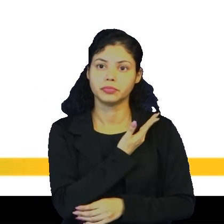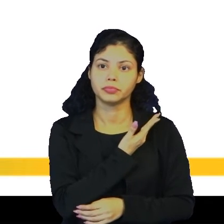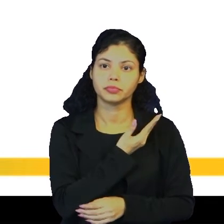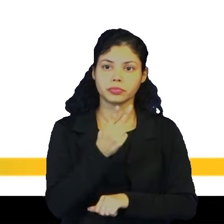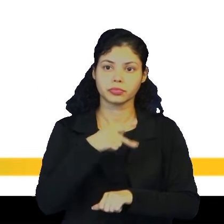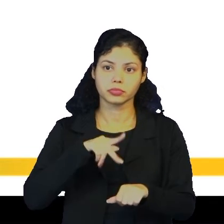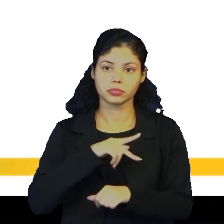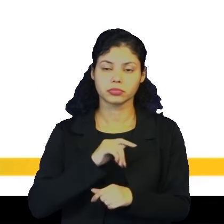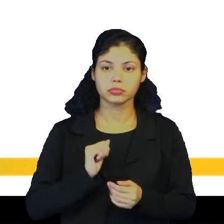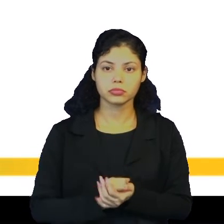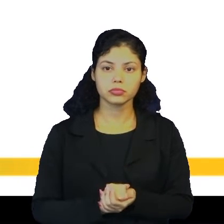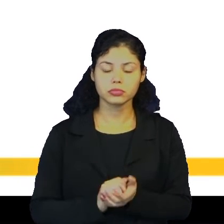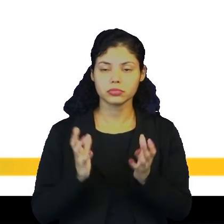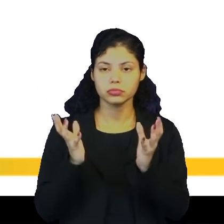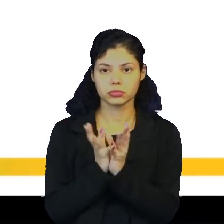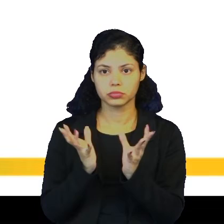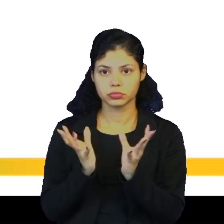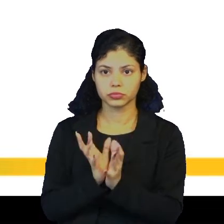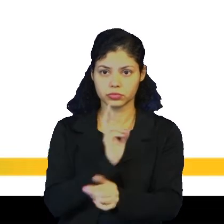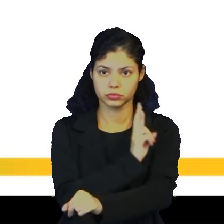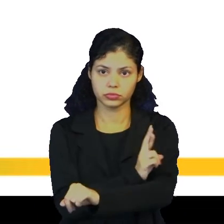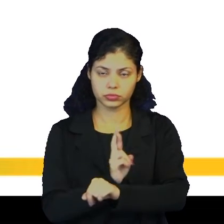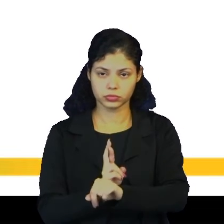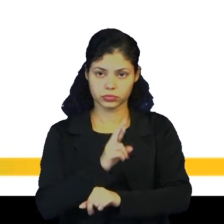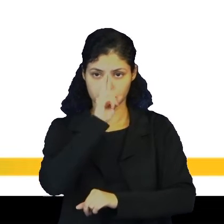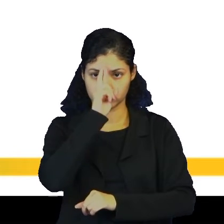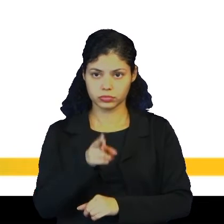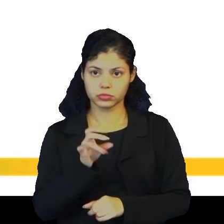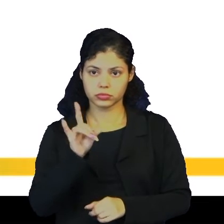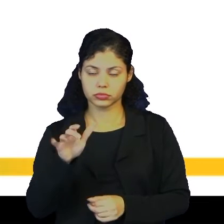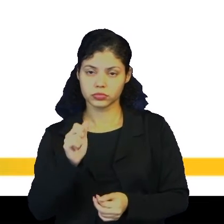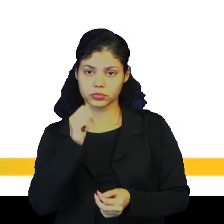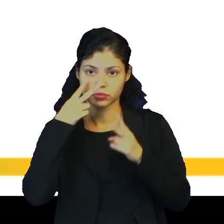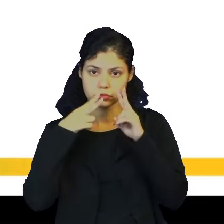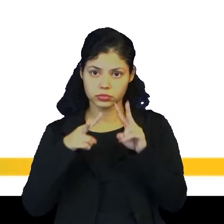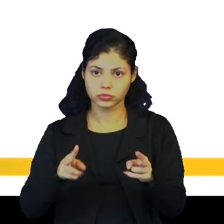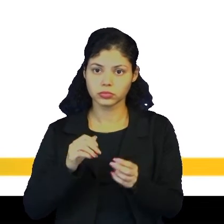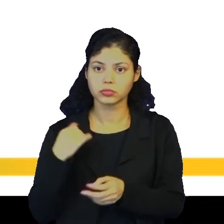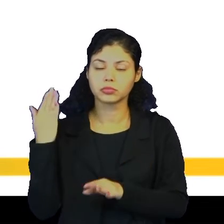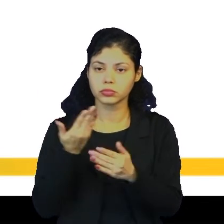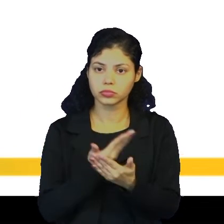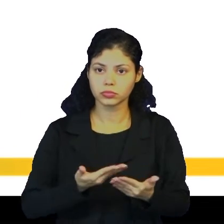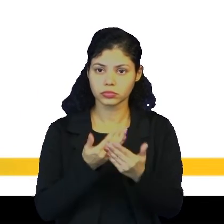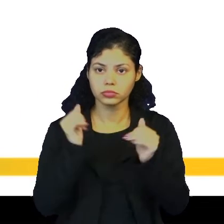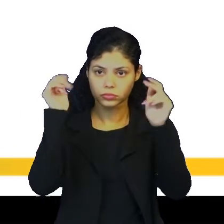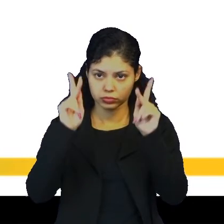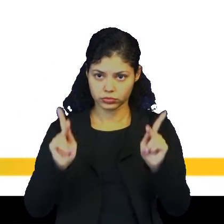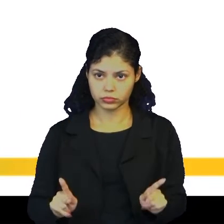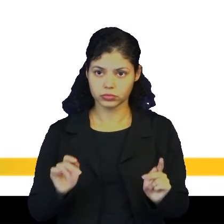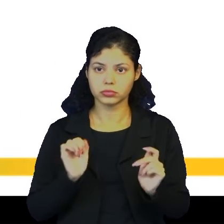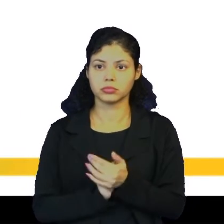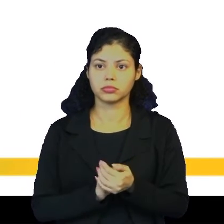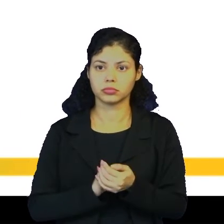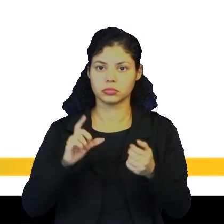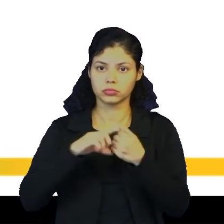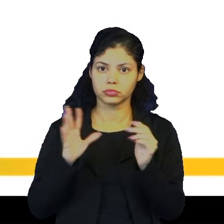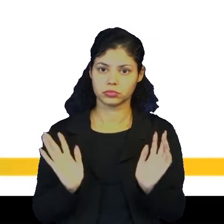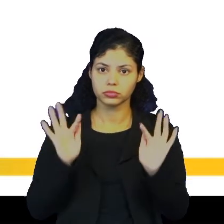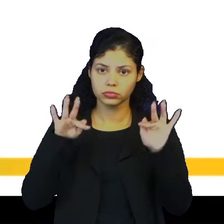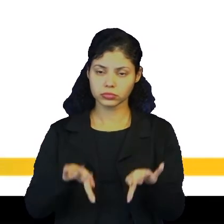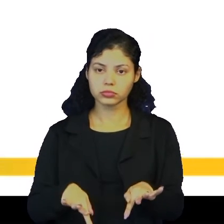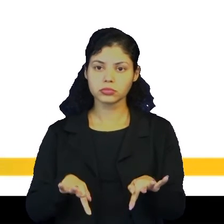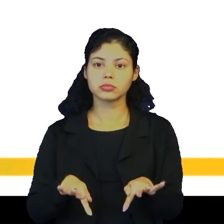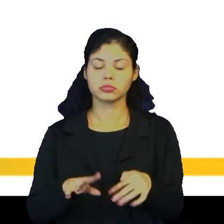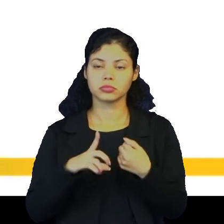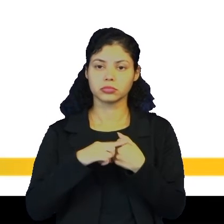os países. As comunidades religiosas e raciais serão estimuladas visando a preservação da paz, né? E o artigo encerra,